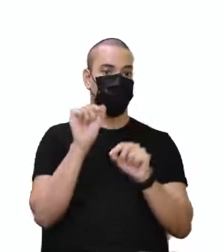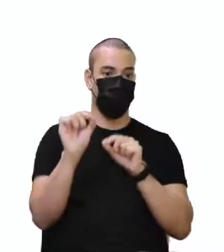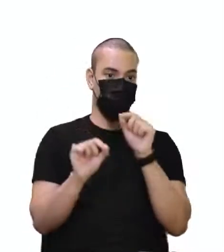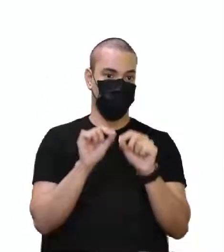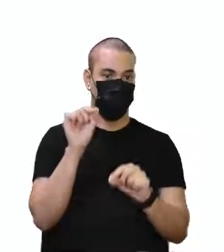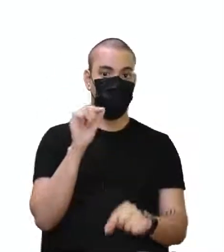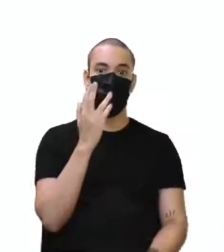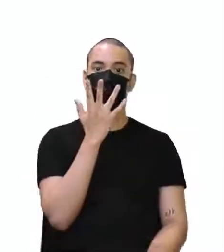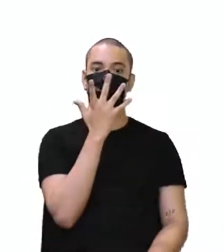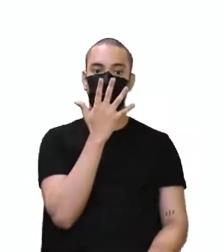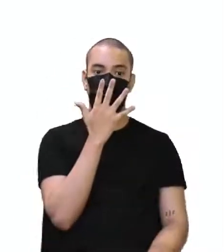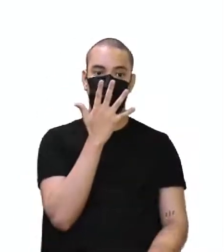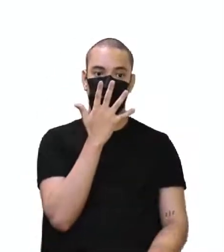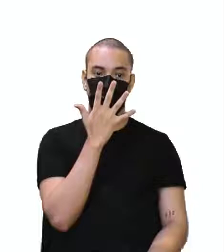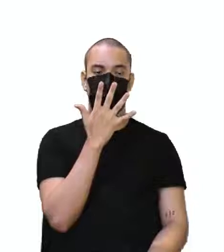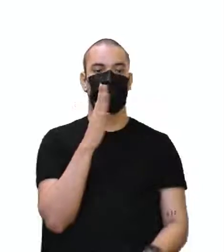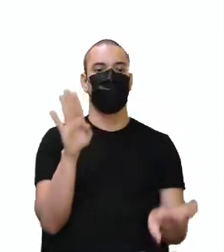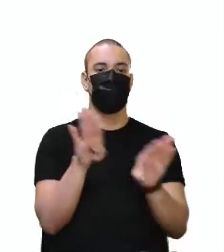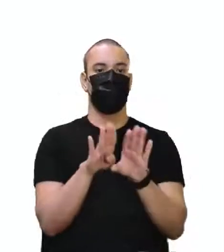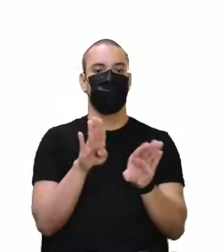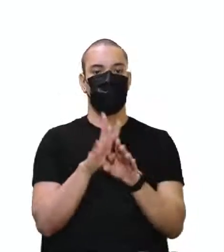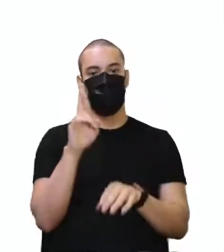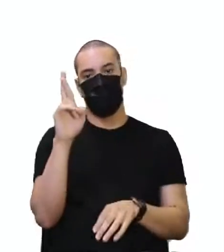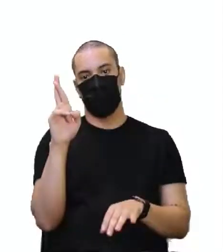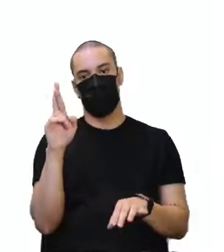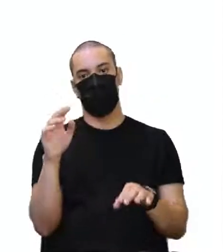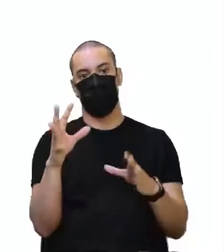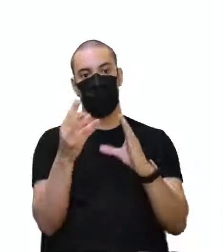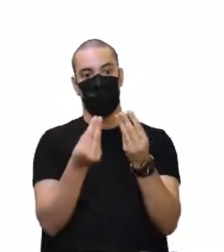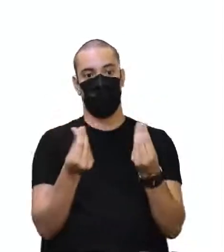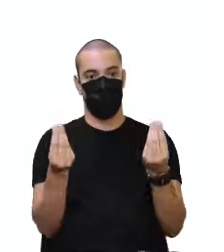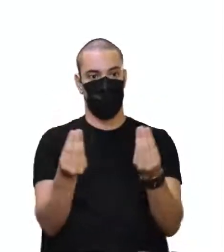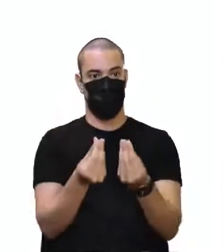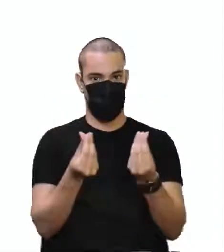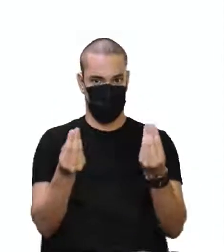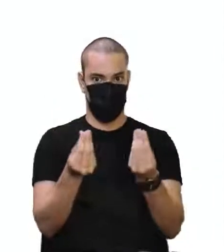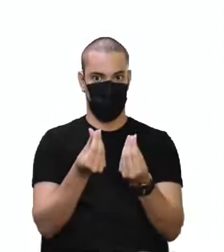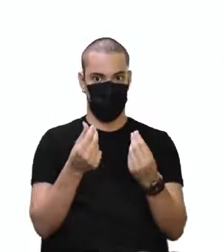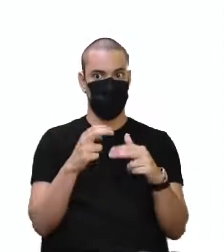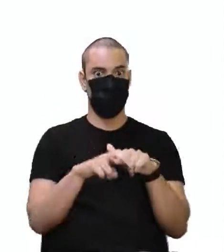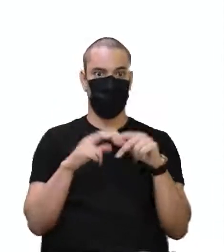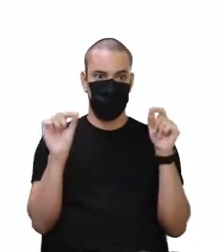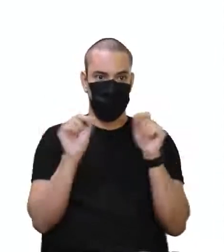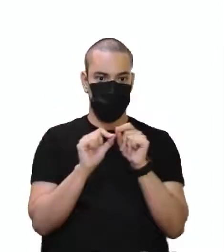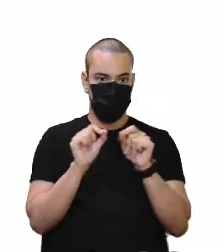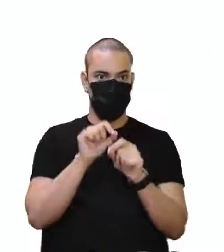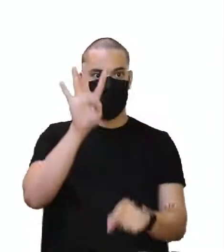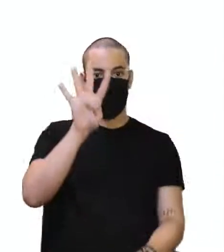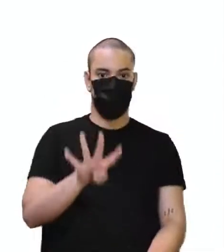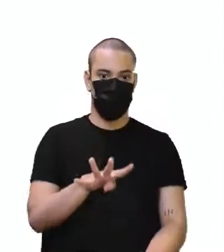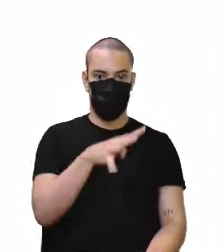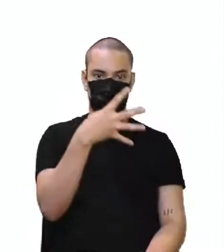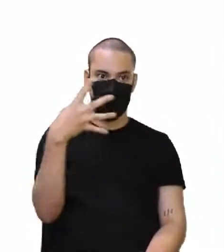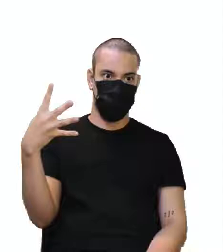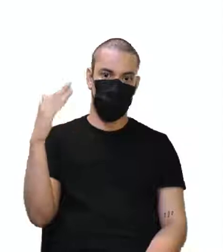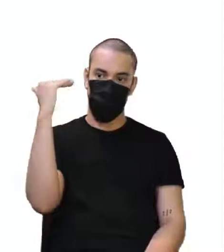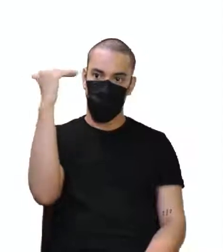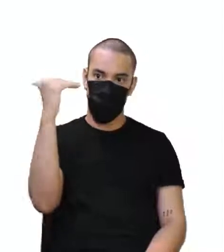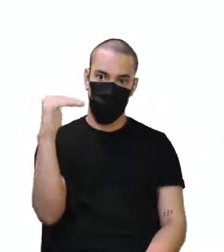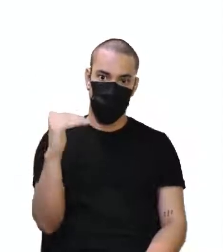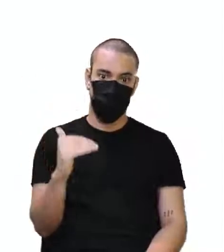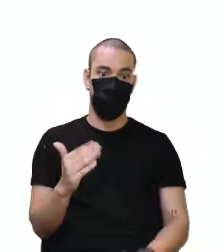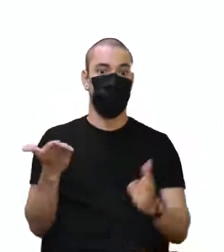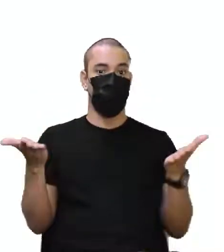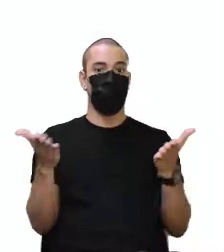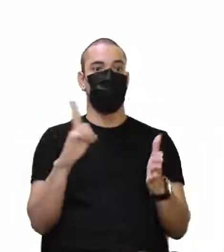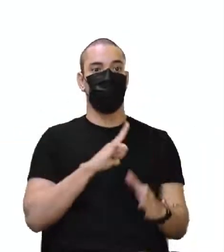cor, e o R, a textura. Certinho? Montei o meu quadro de Pinet e agora